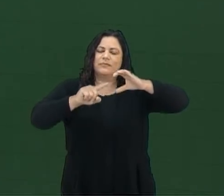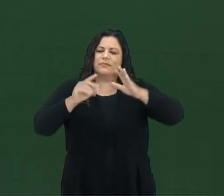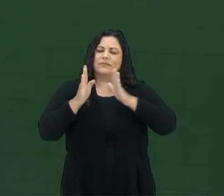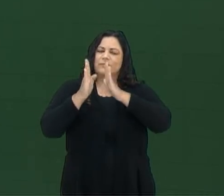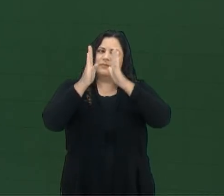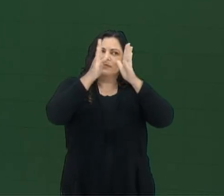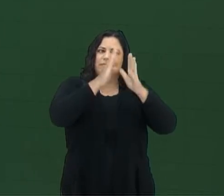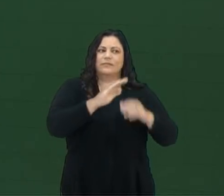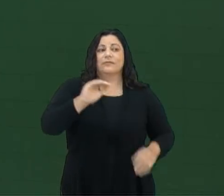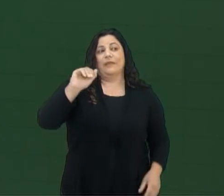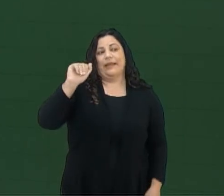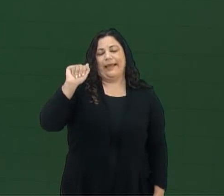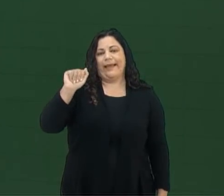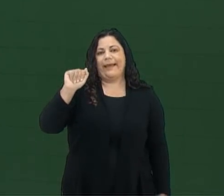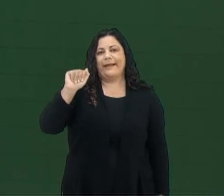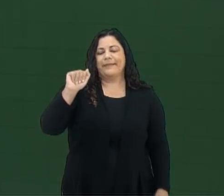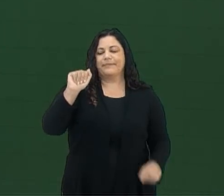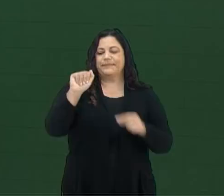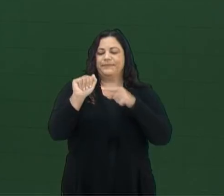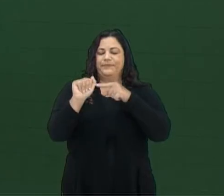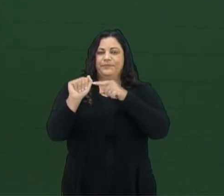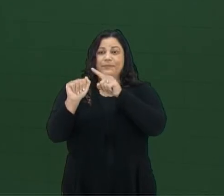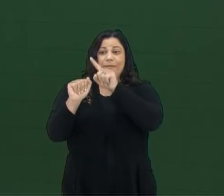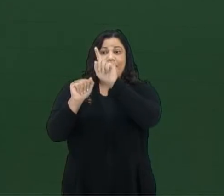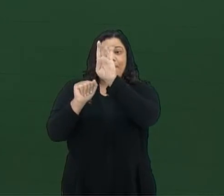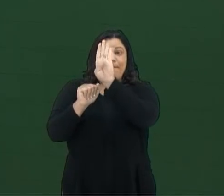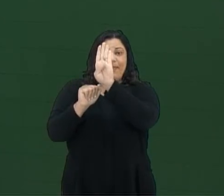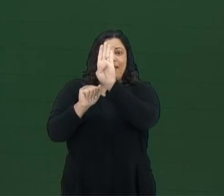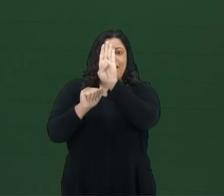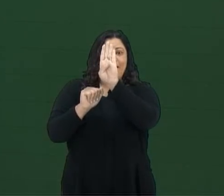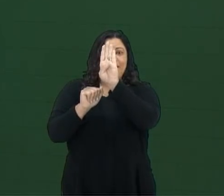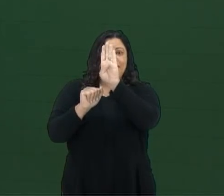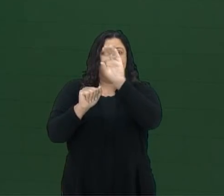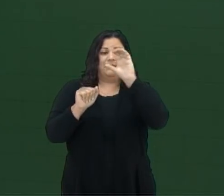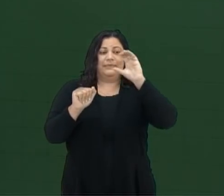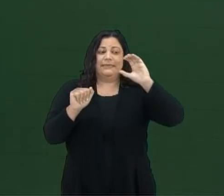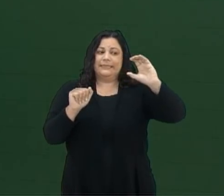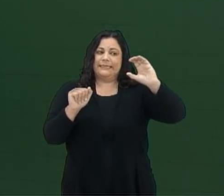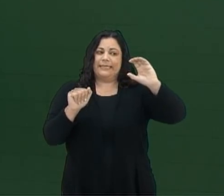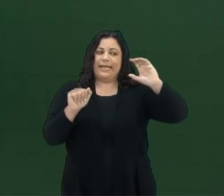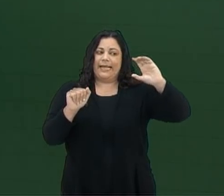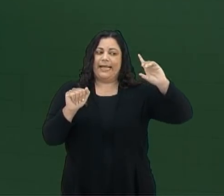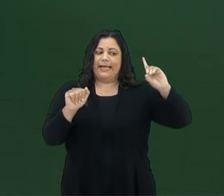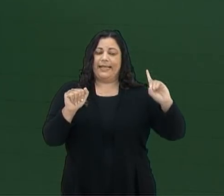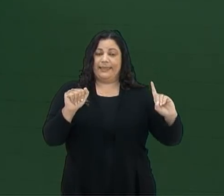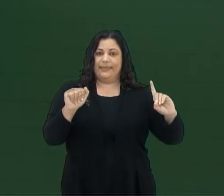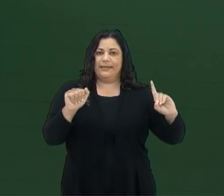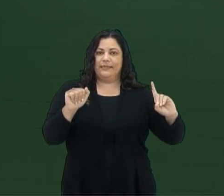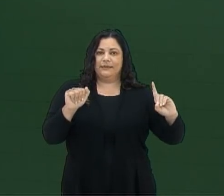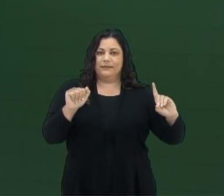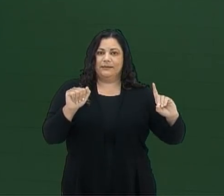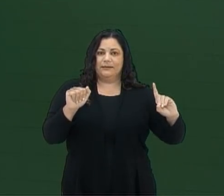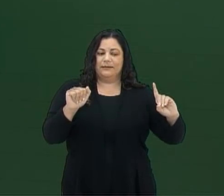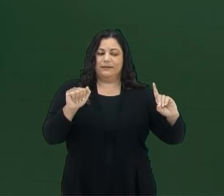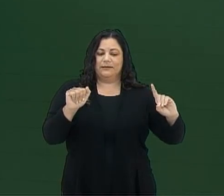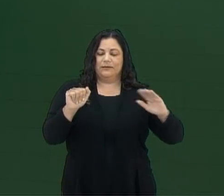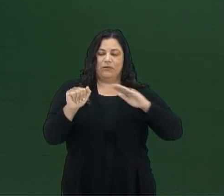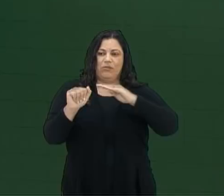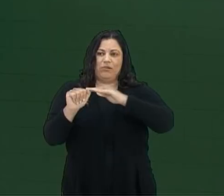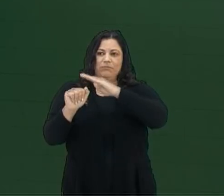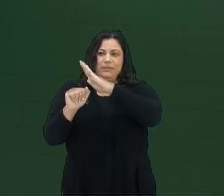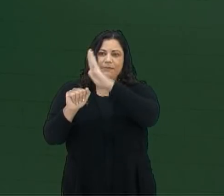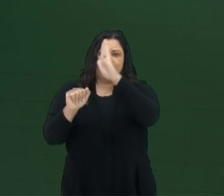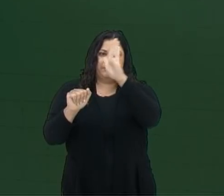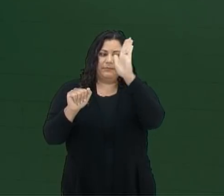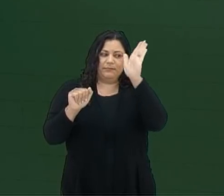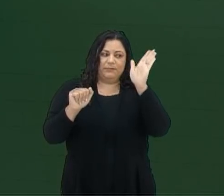aqui de ponto D. Mantendo sempre a mesma abertura, tá? Agora, do ponto D, eu marco lá um